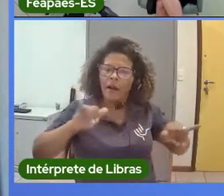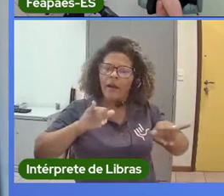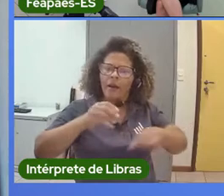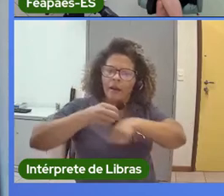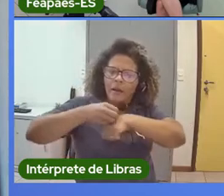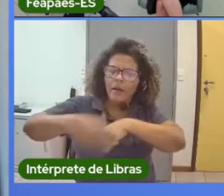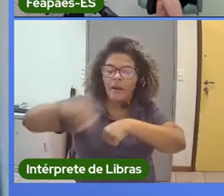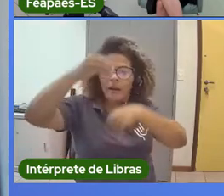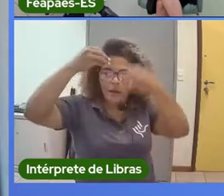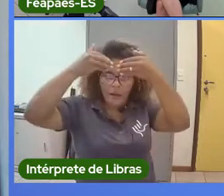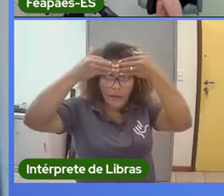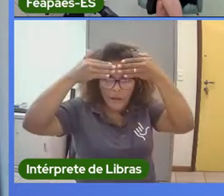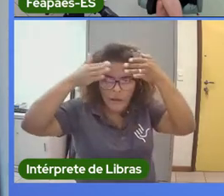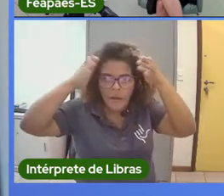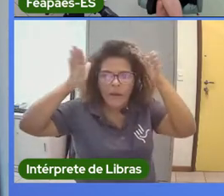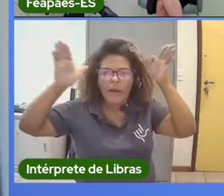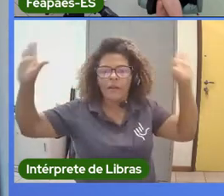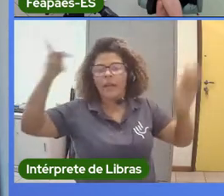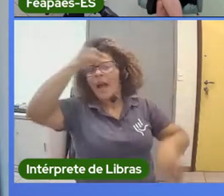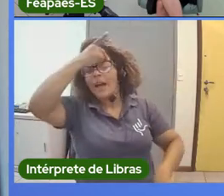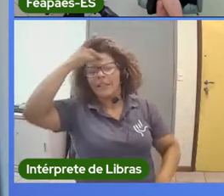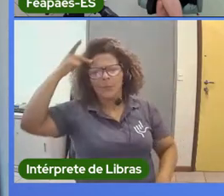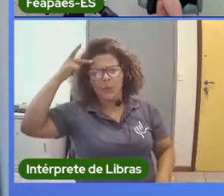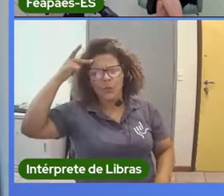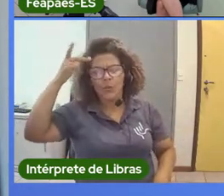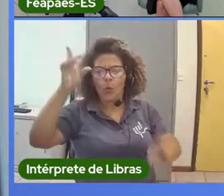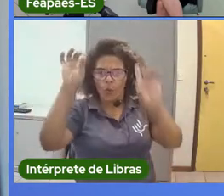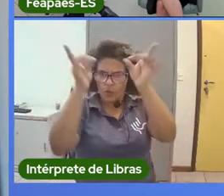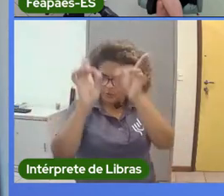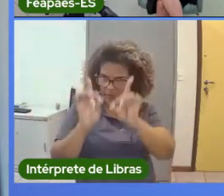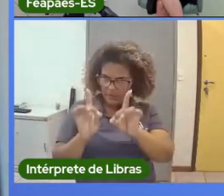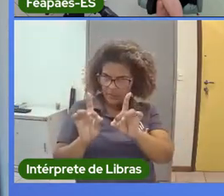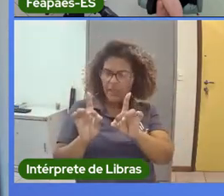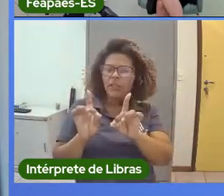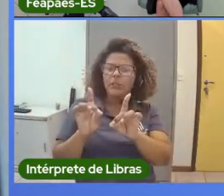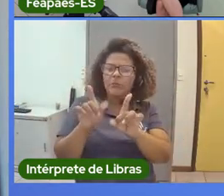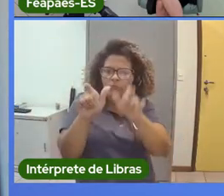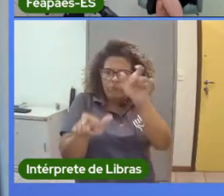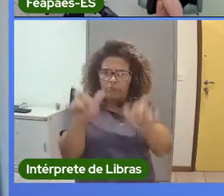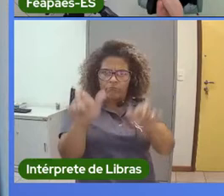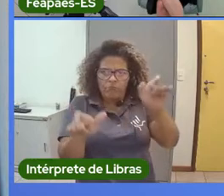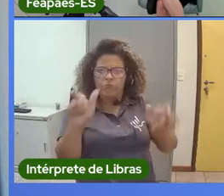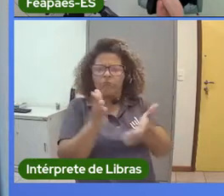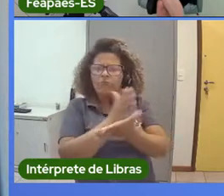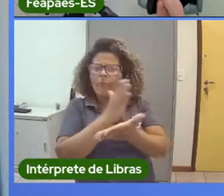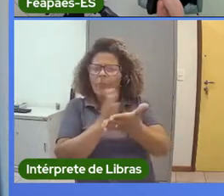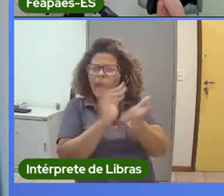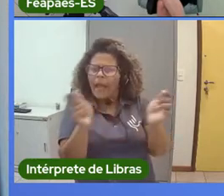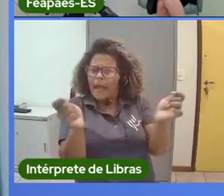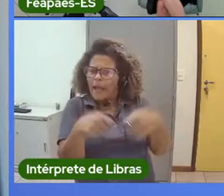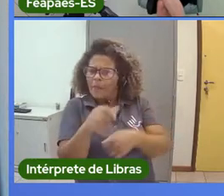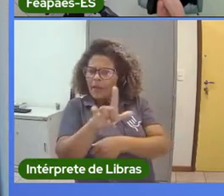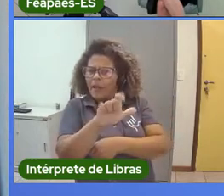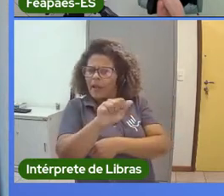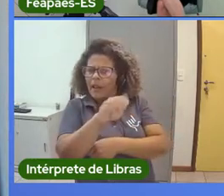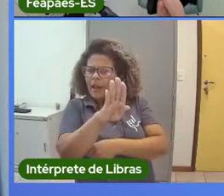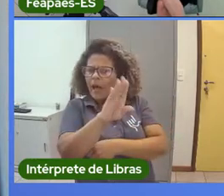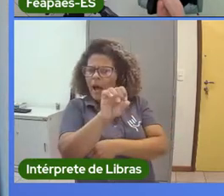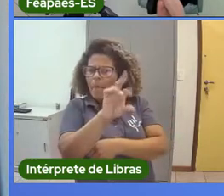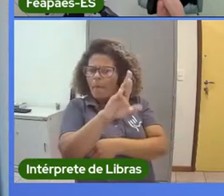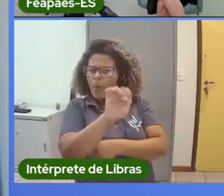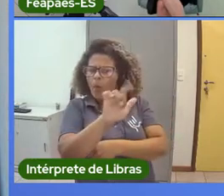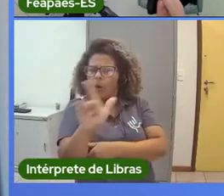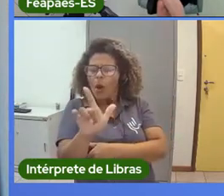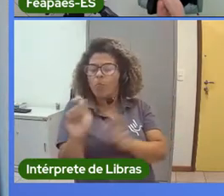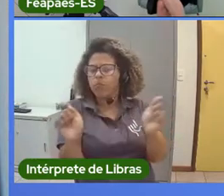têm sim a capacidade laboral, se a gente quiser assim, traduzir nesses termos. Agora, o que elas não